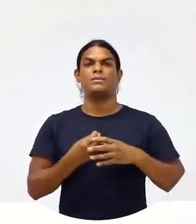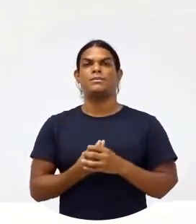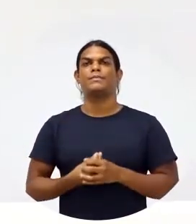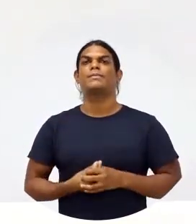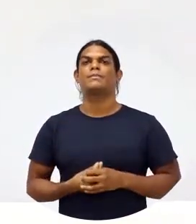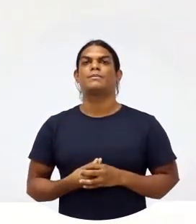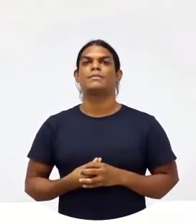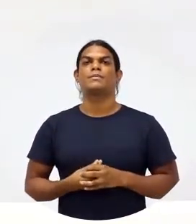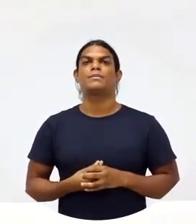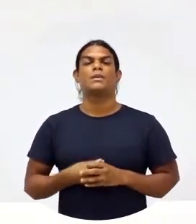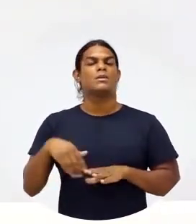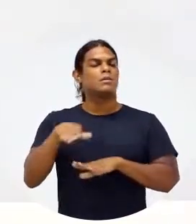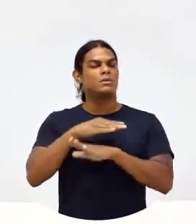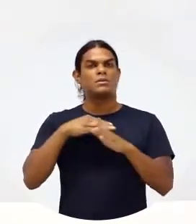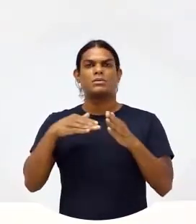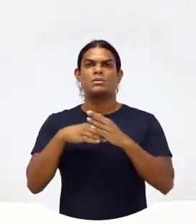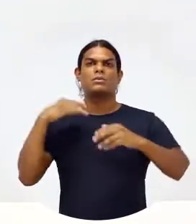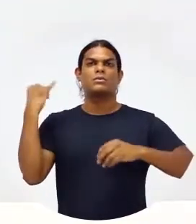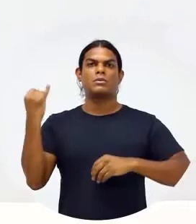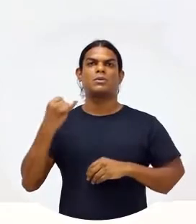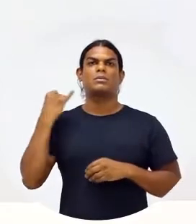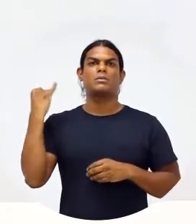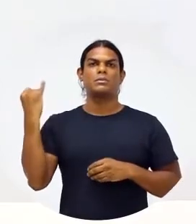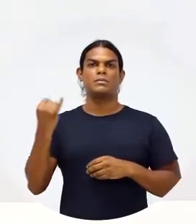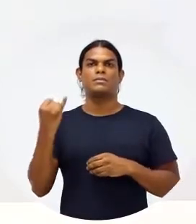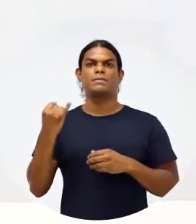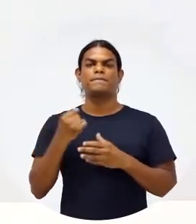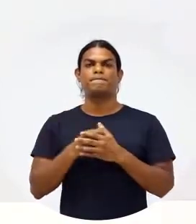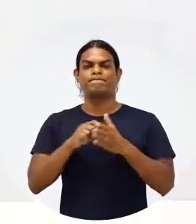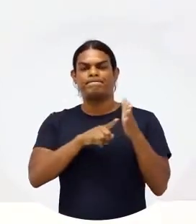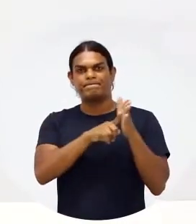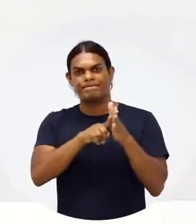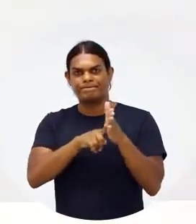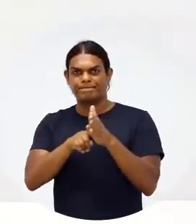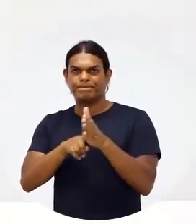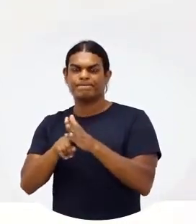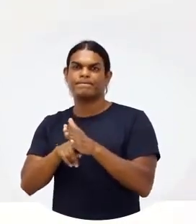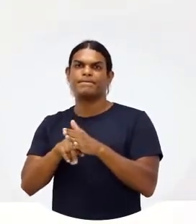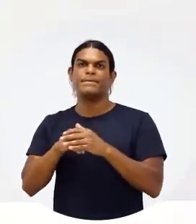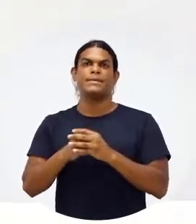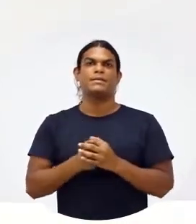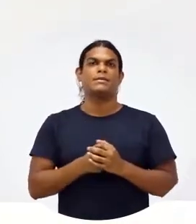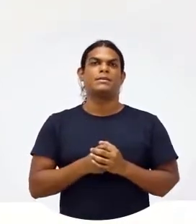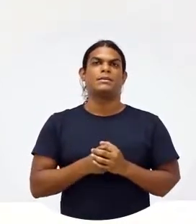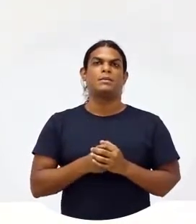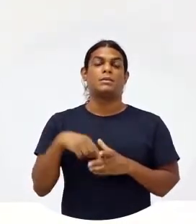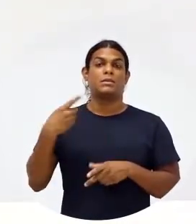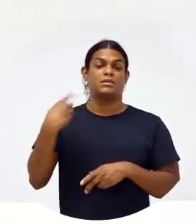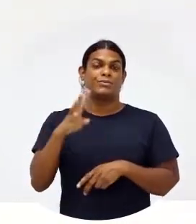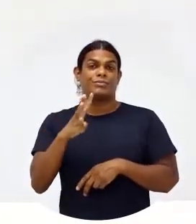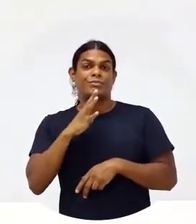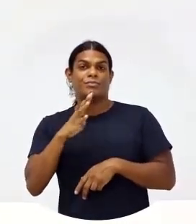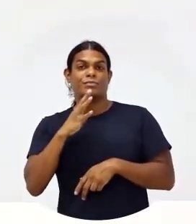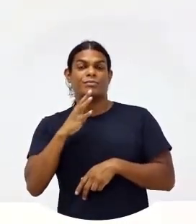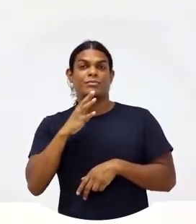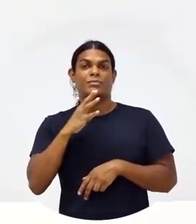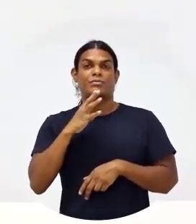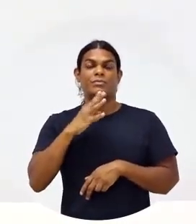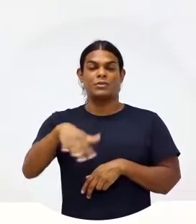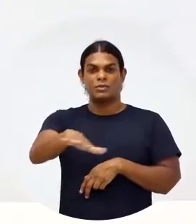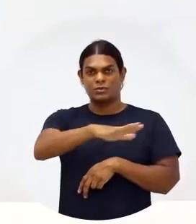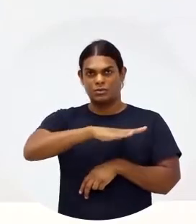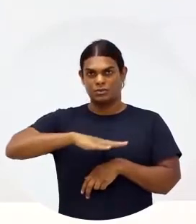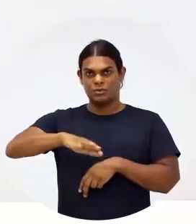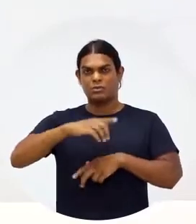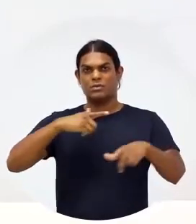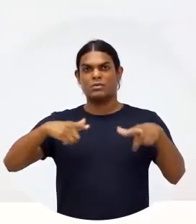trabalho? Então, tudo isso a gente vai investigar. A partir do momento que a gente conhece detalhadamente o nosso ambiente